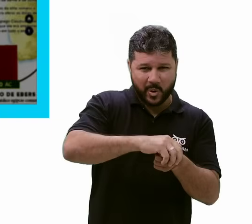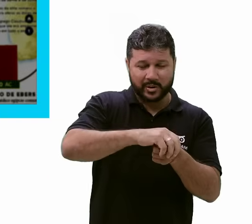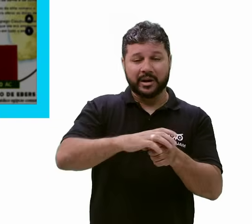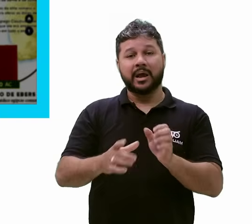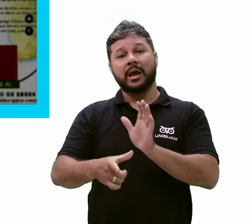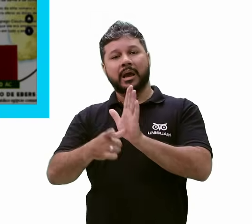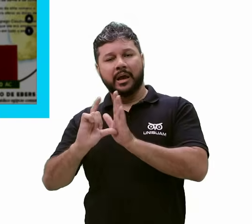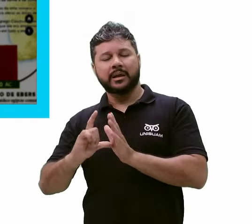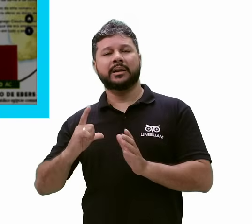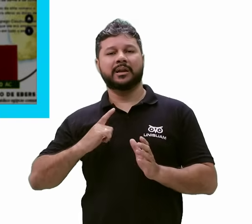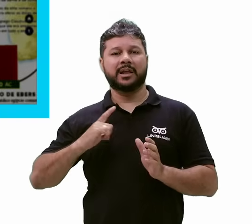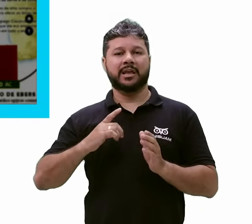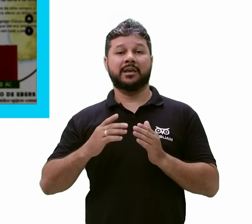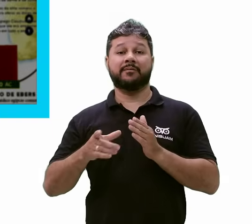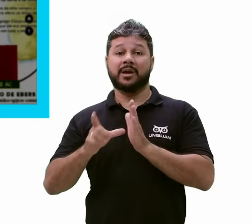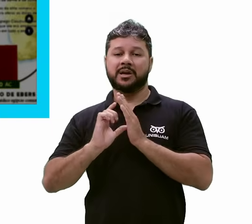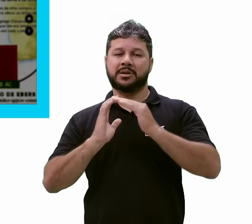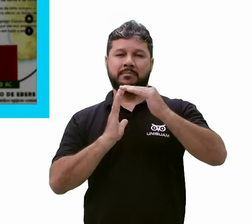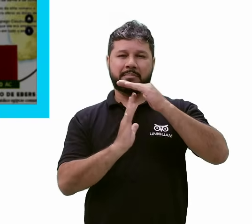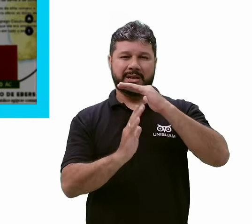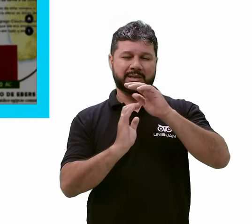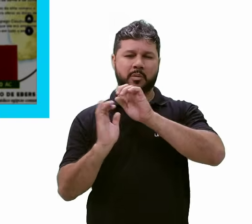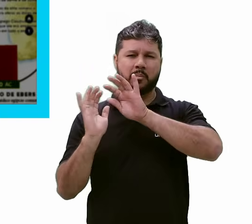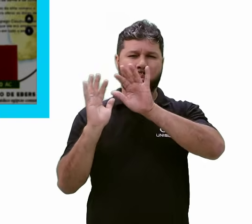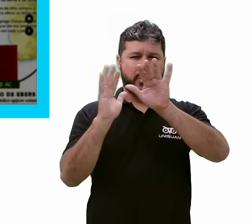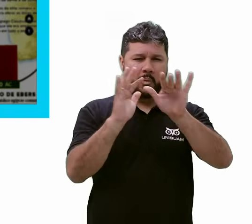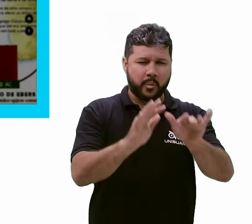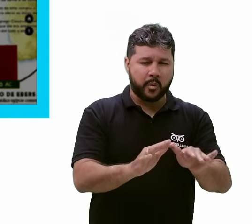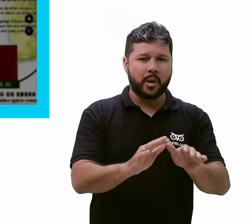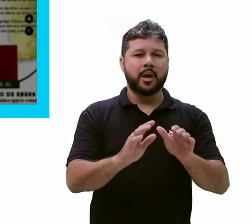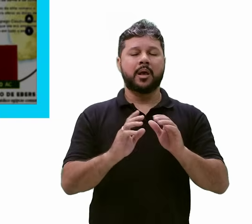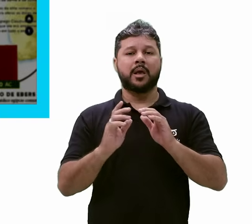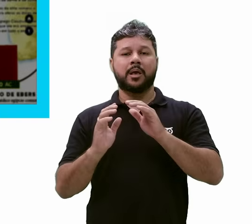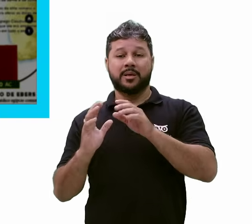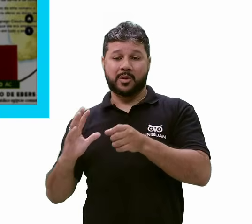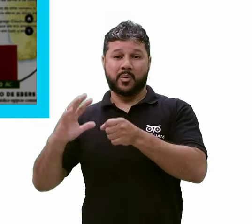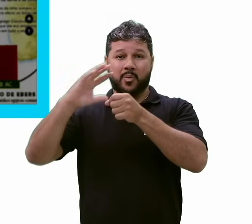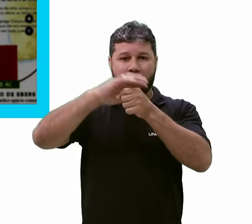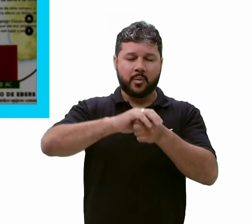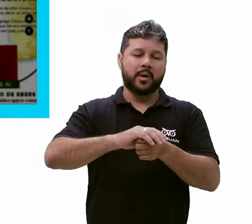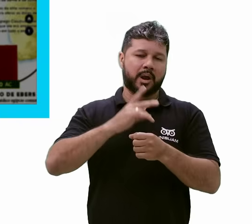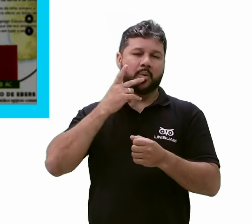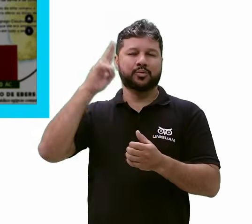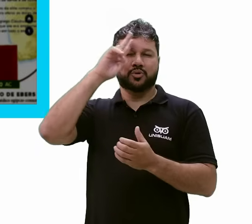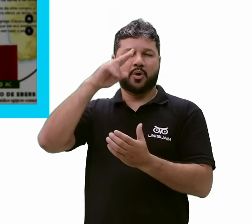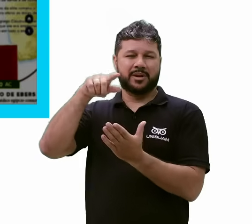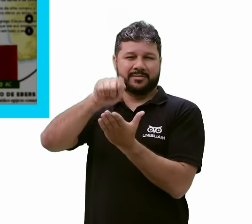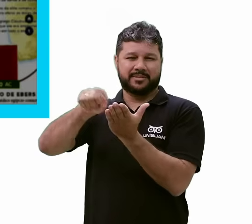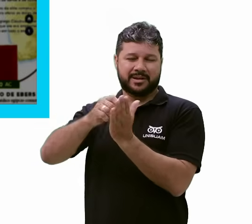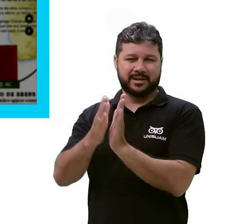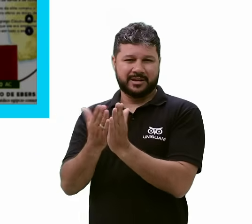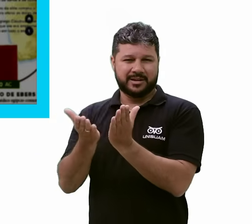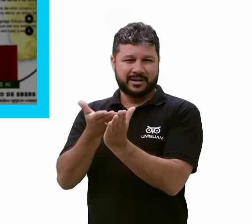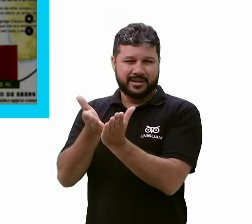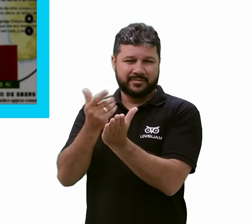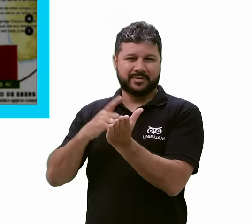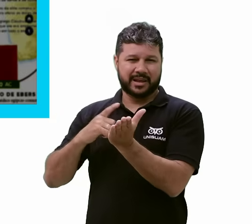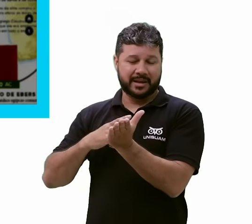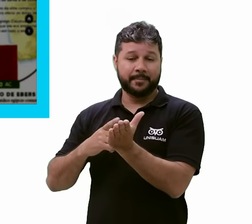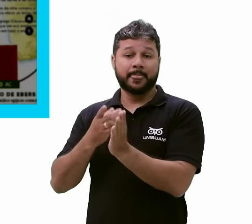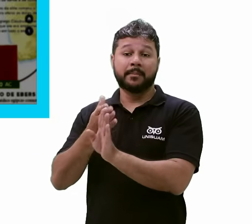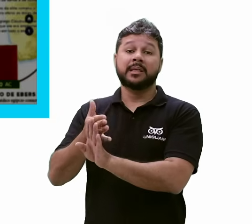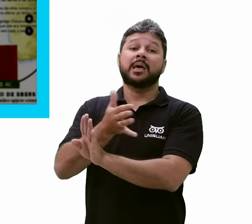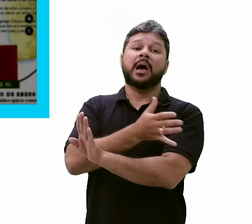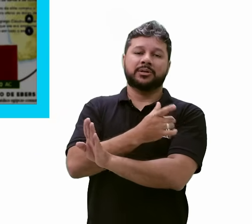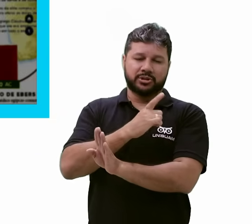colonização, até porque houveram migrações anteriores a essa colonização reconhecidamente histórica, né? E